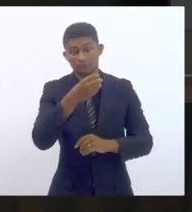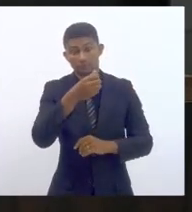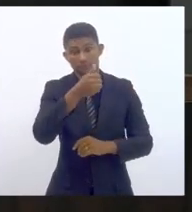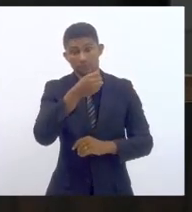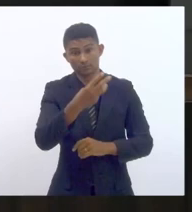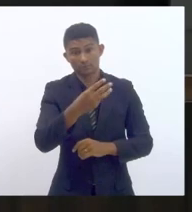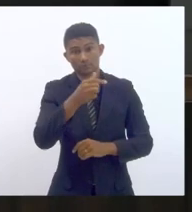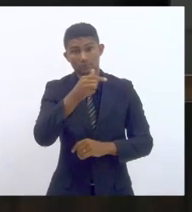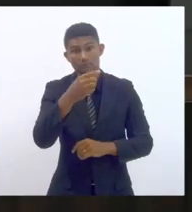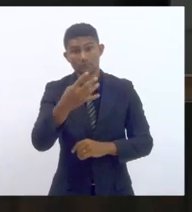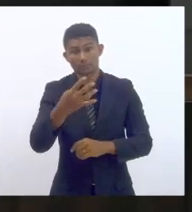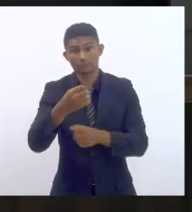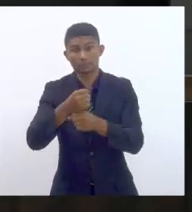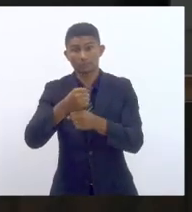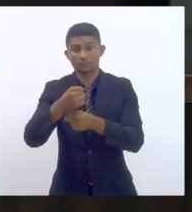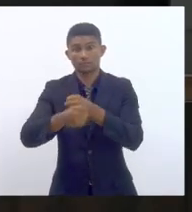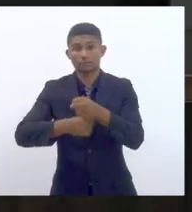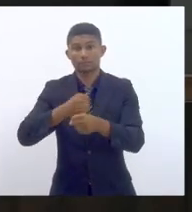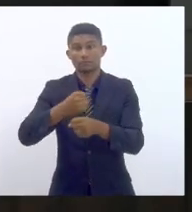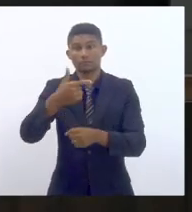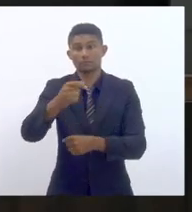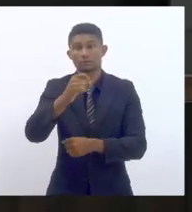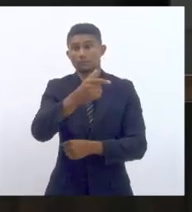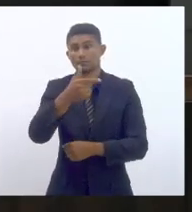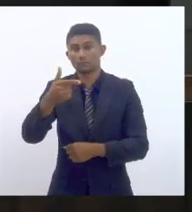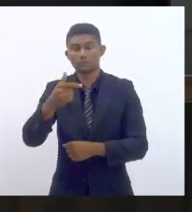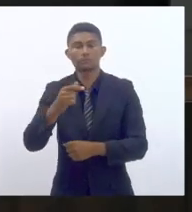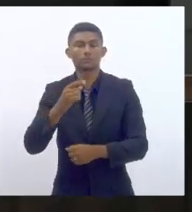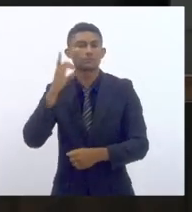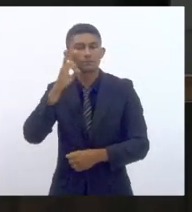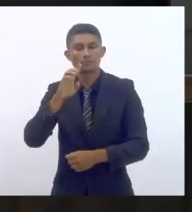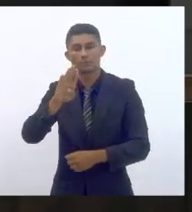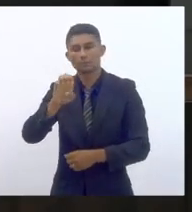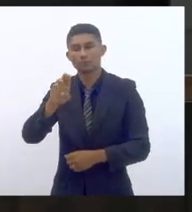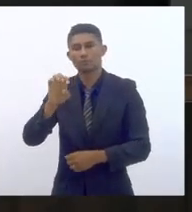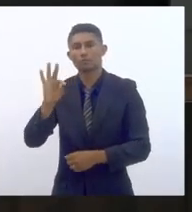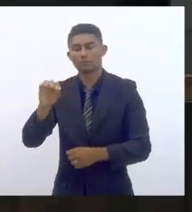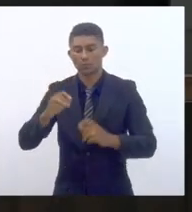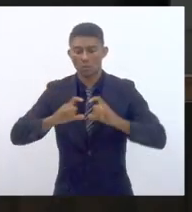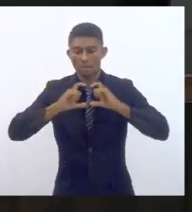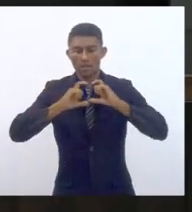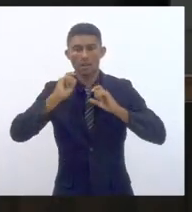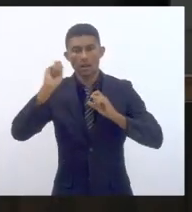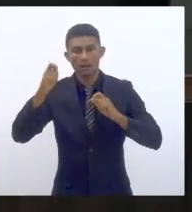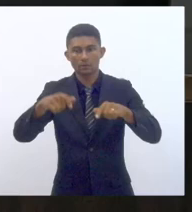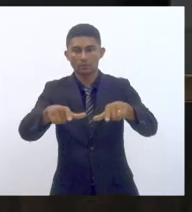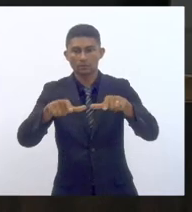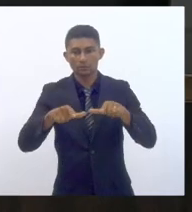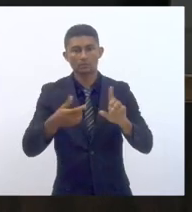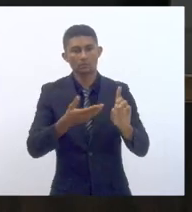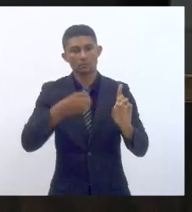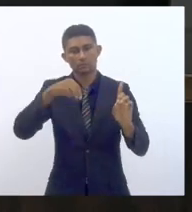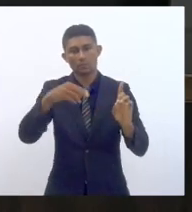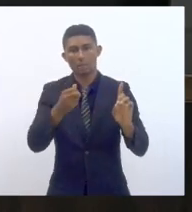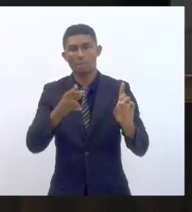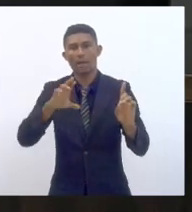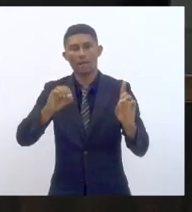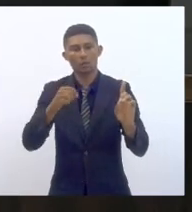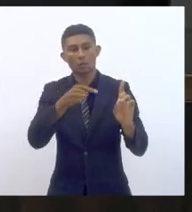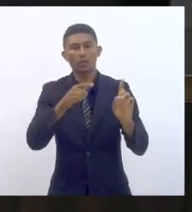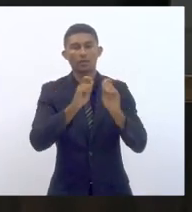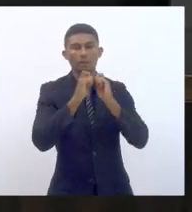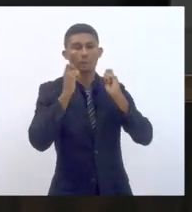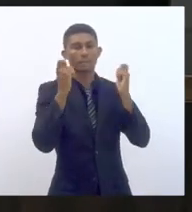1374-22, de autoria do deputado Bebeto, concede medalha Tiradentes, respectivo diploma ao senhor Marcelo Gonçalves Barros, presidente da Associação